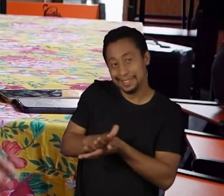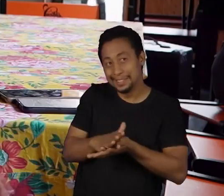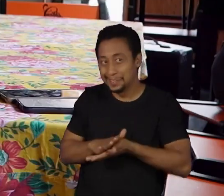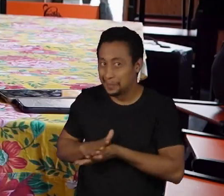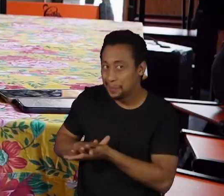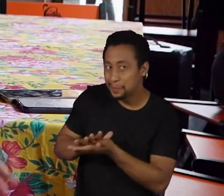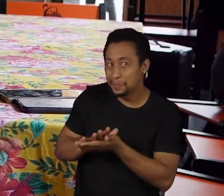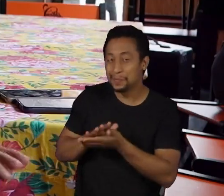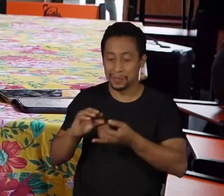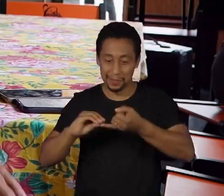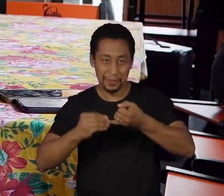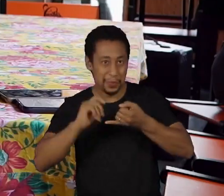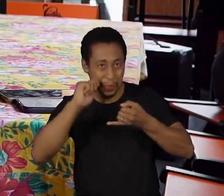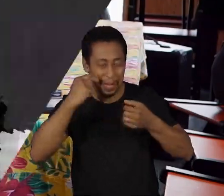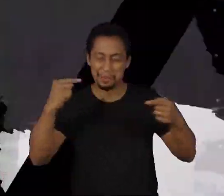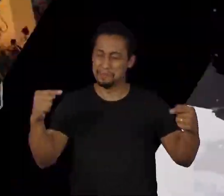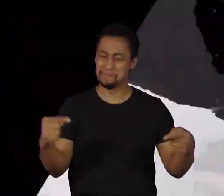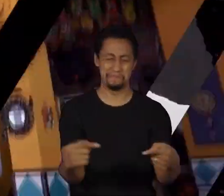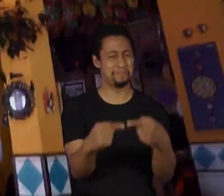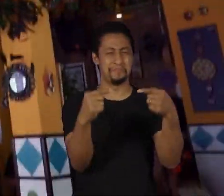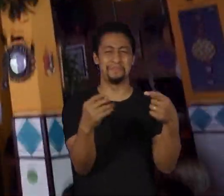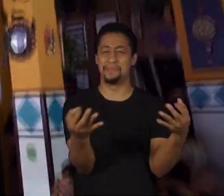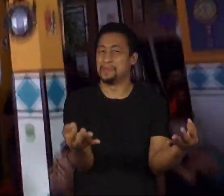um casal perfeito.